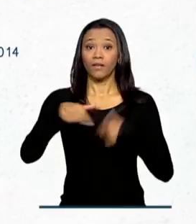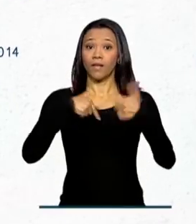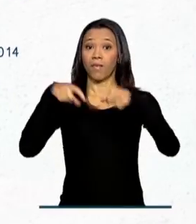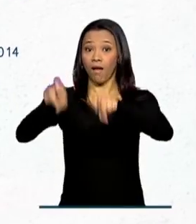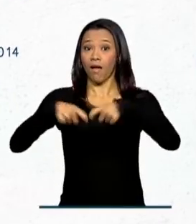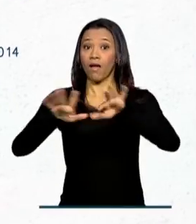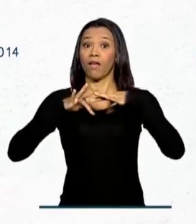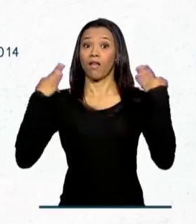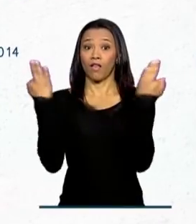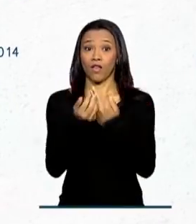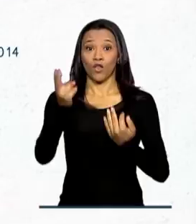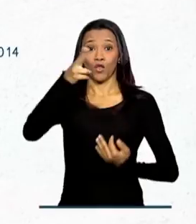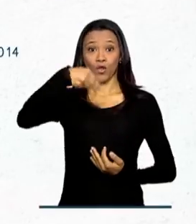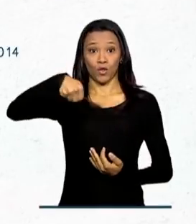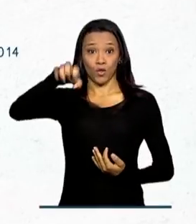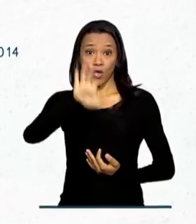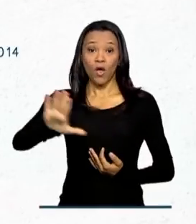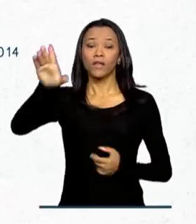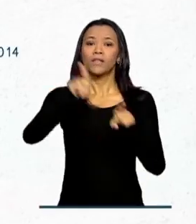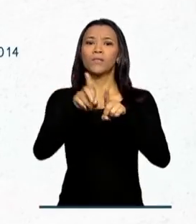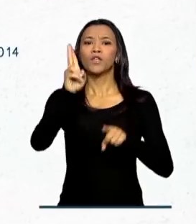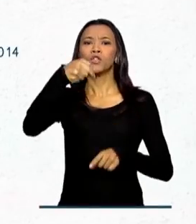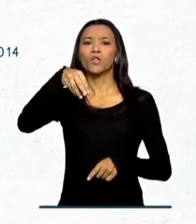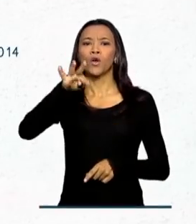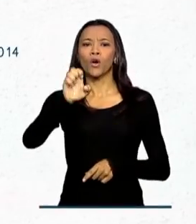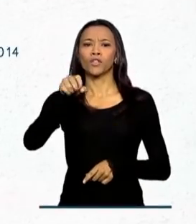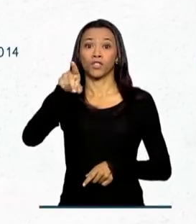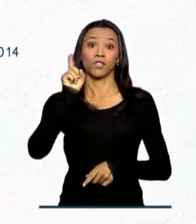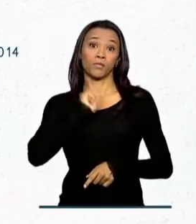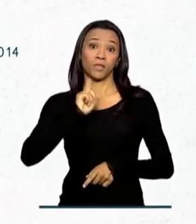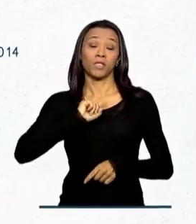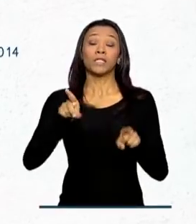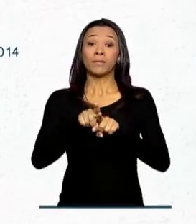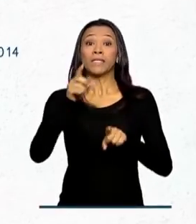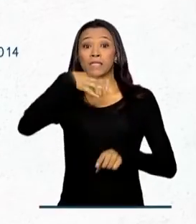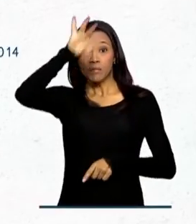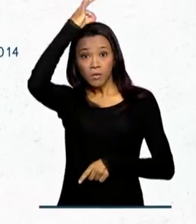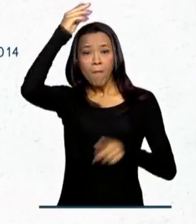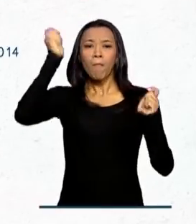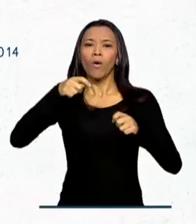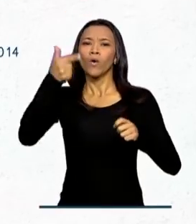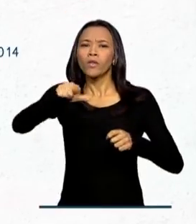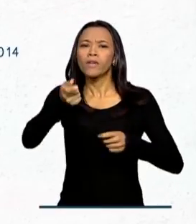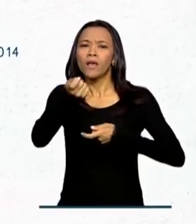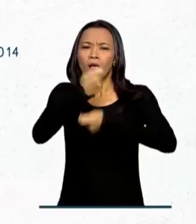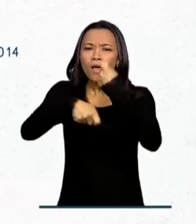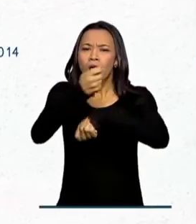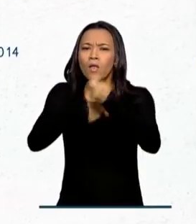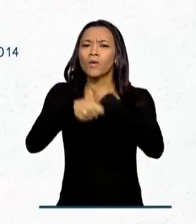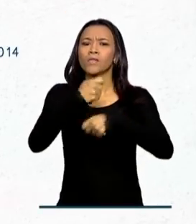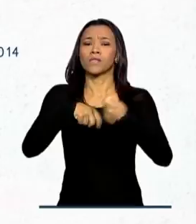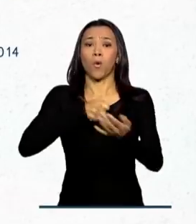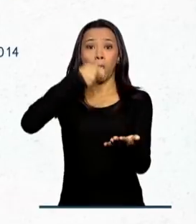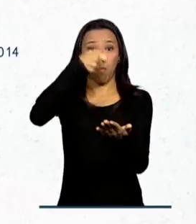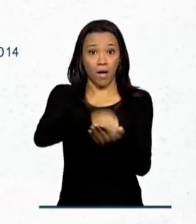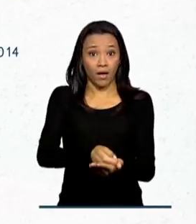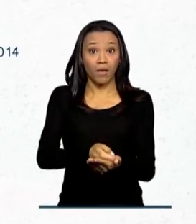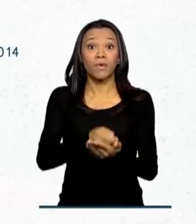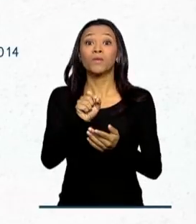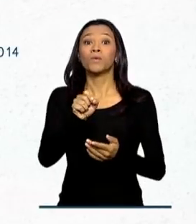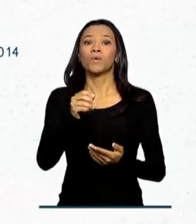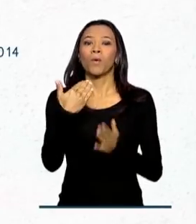Agricultores familiares do Nordeste, Norte de Minas Gerais e Espírito Santo podem renegociar os pagamentos do Programa Nacional